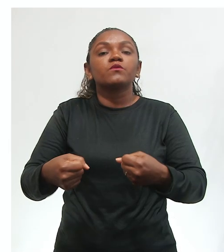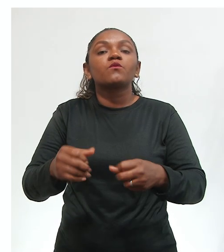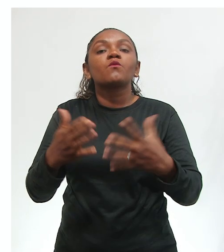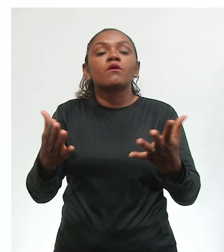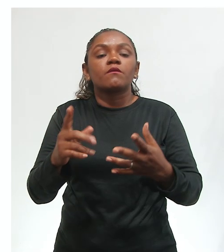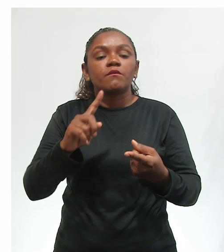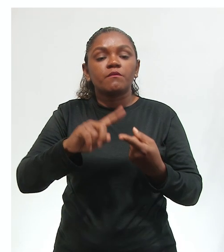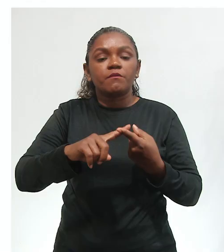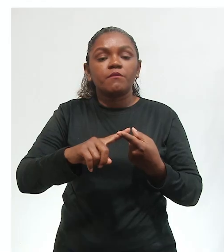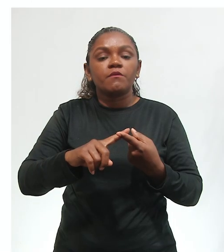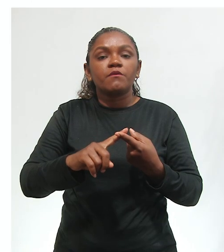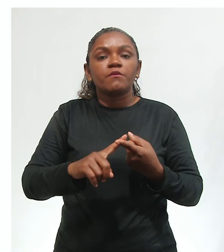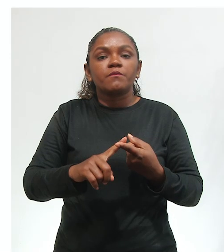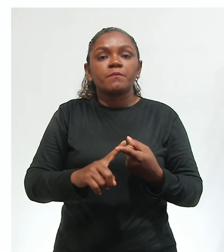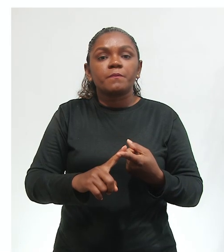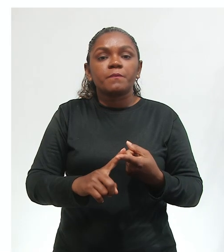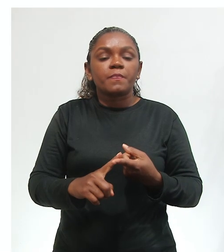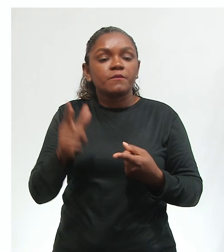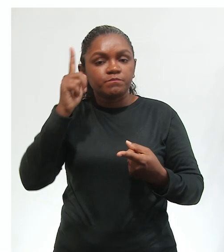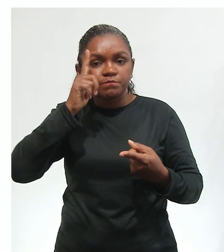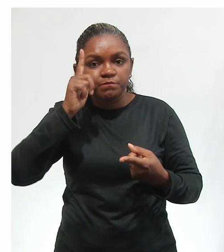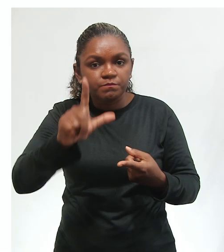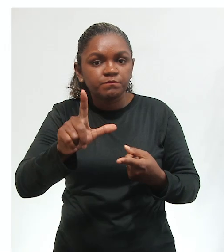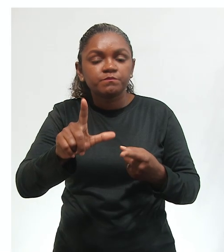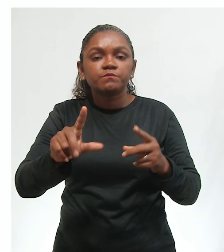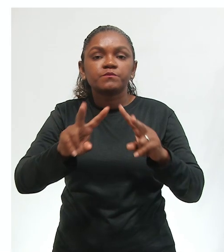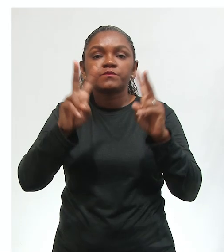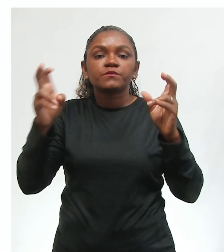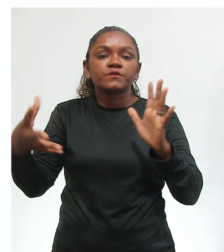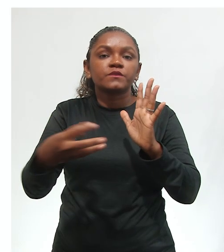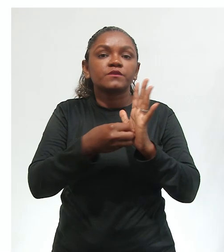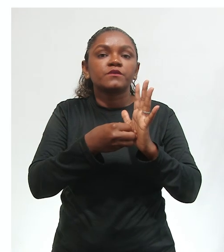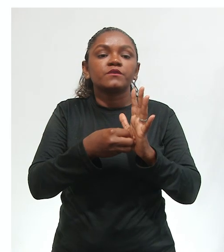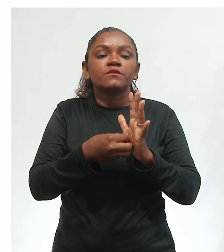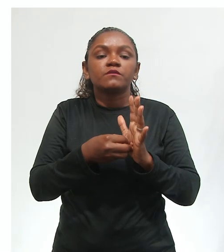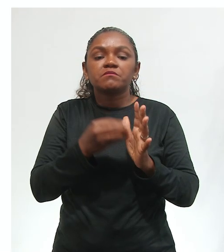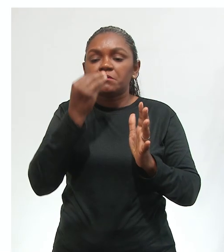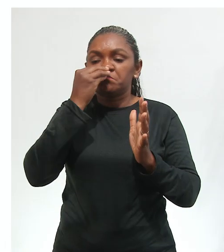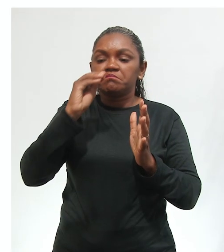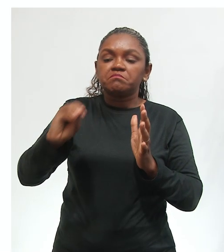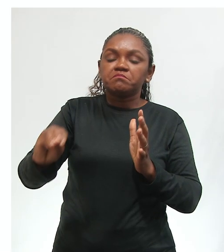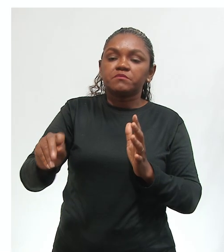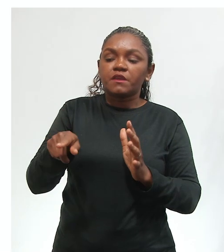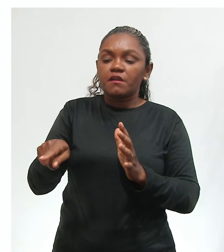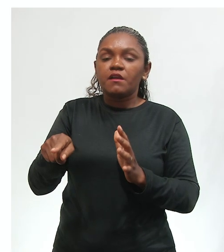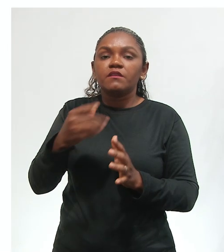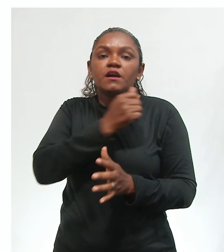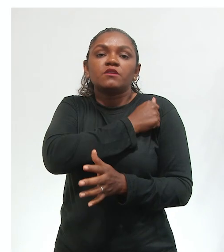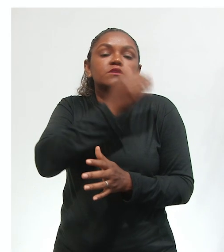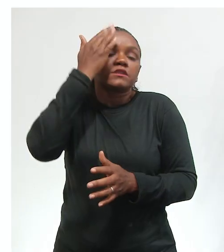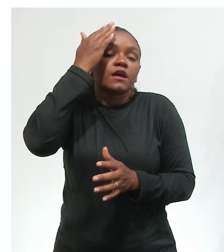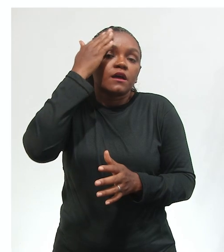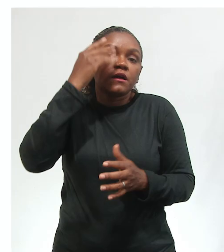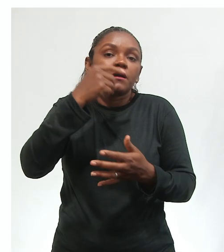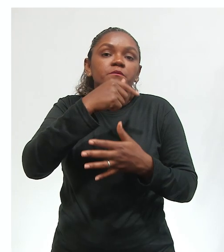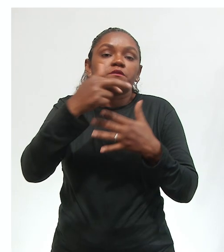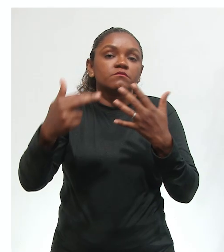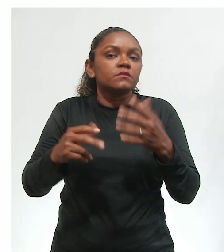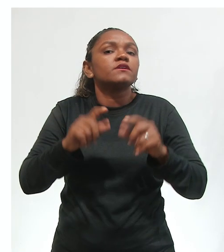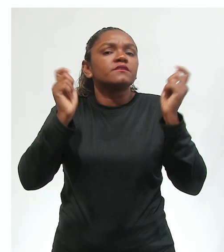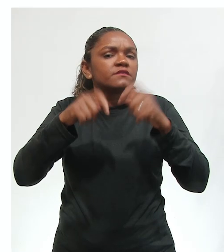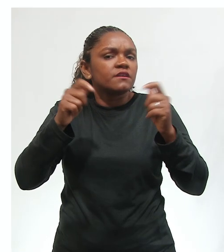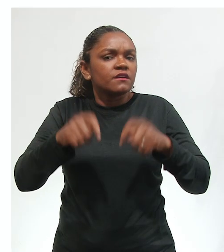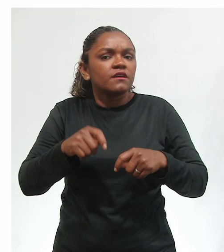desafios? Superar a valorização excessiva, abordagens que negligenciam saberes prévios, os alunos já sabem alguma